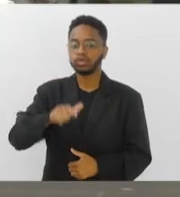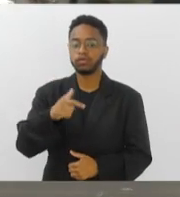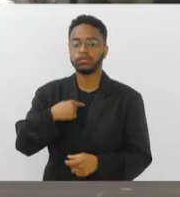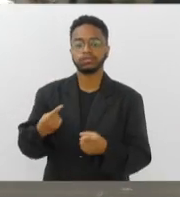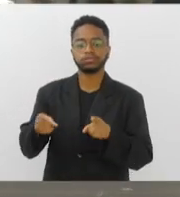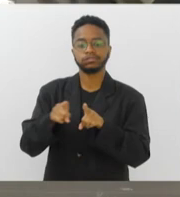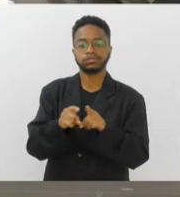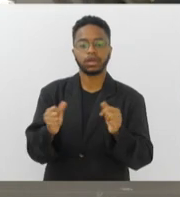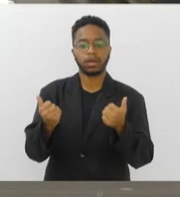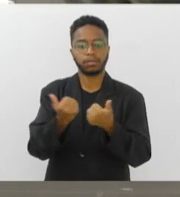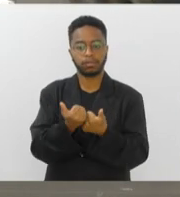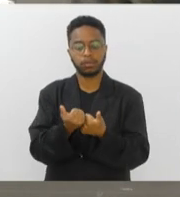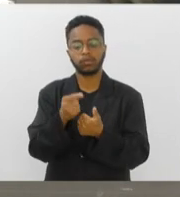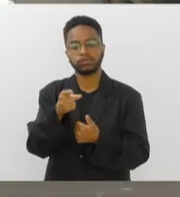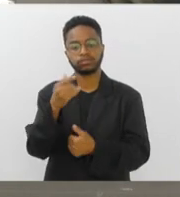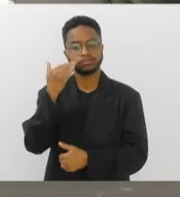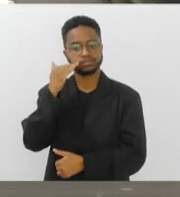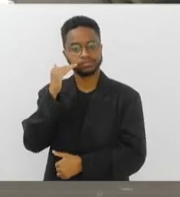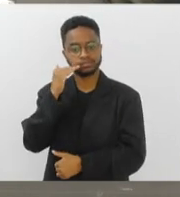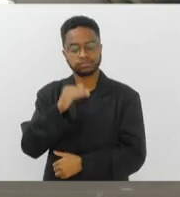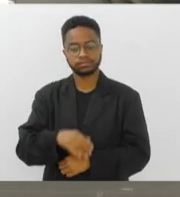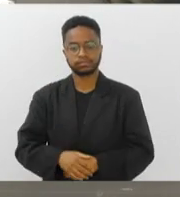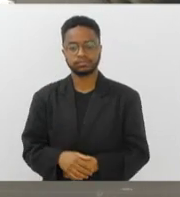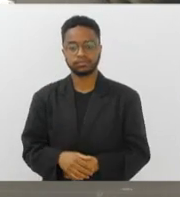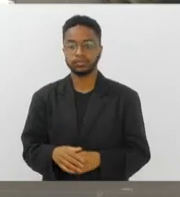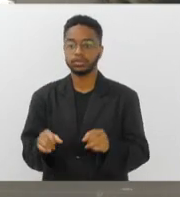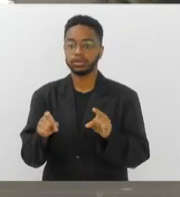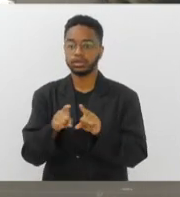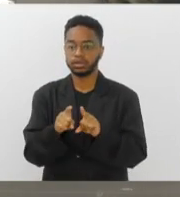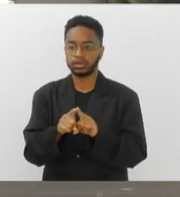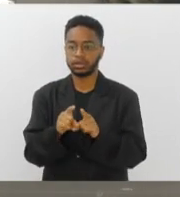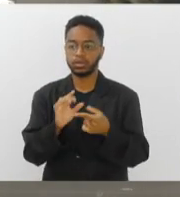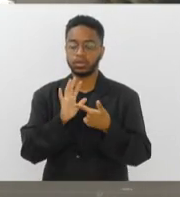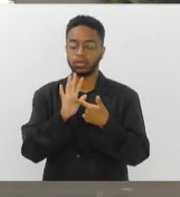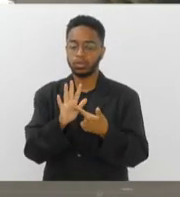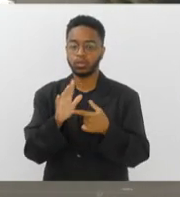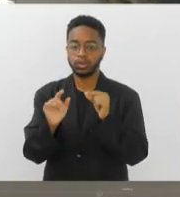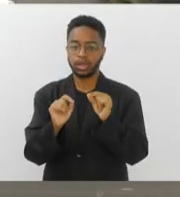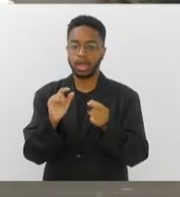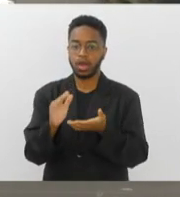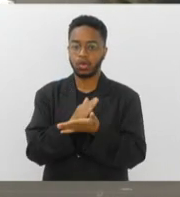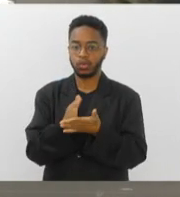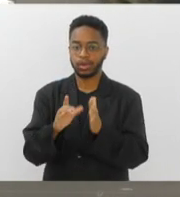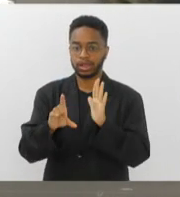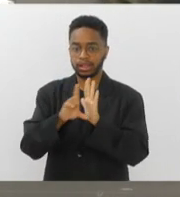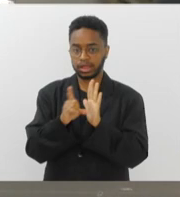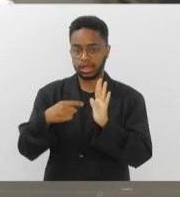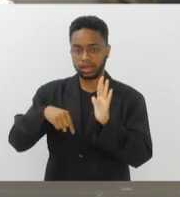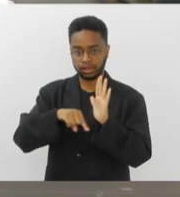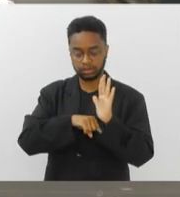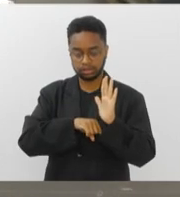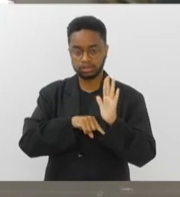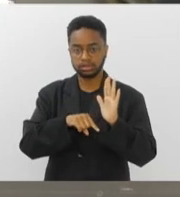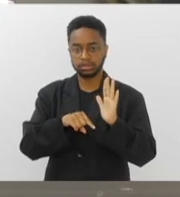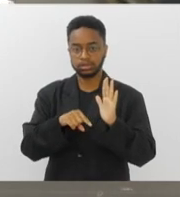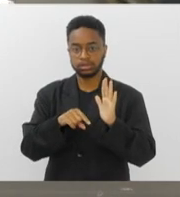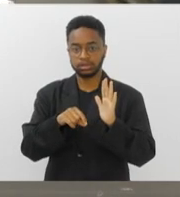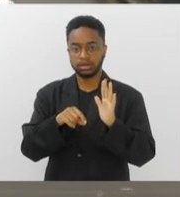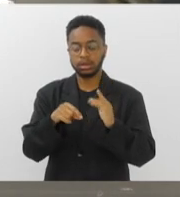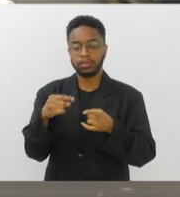filiando a essa interpretação e trazendo testemunho que algumas leis nossas que se